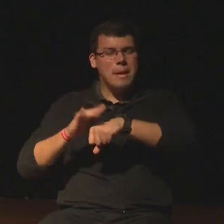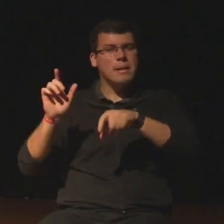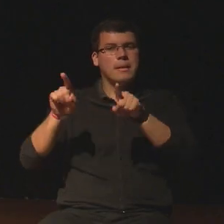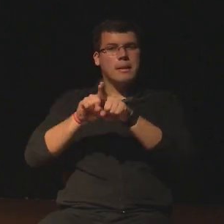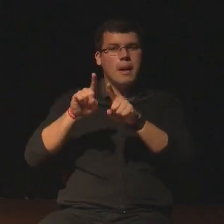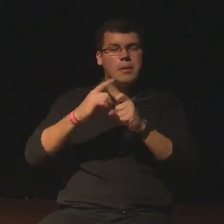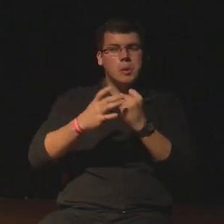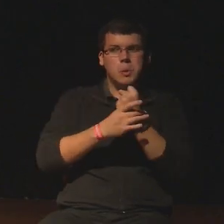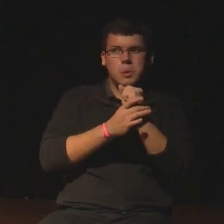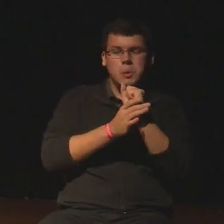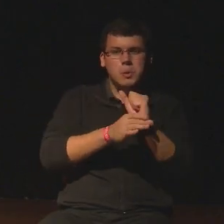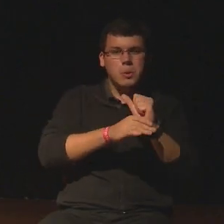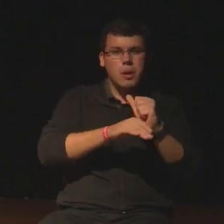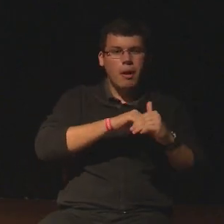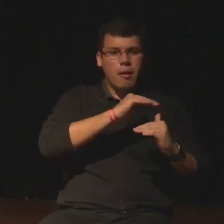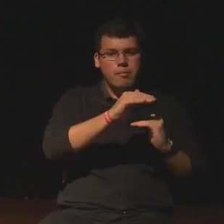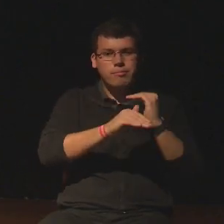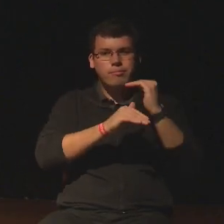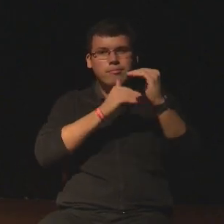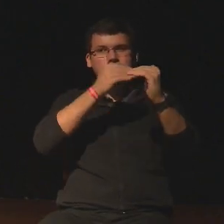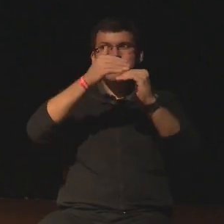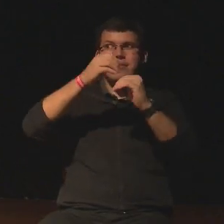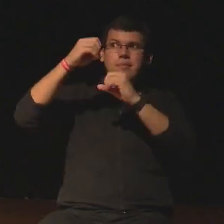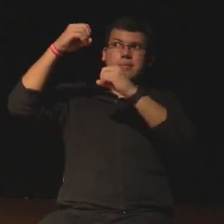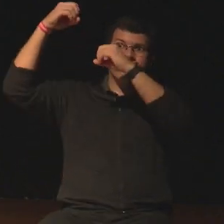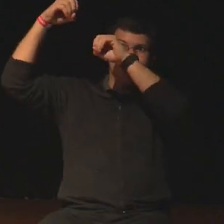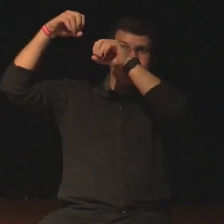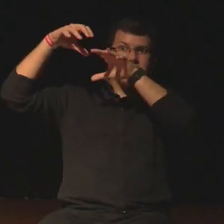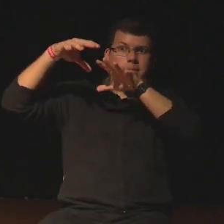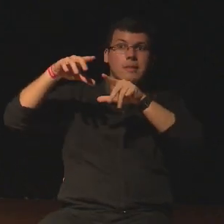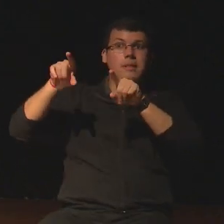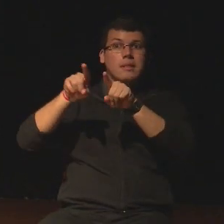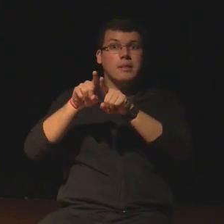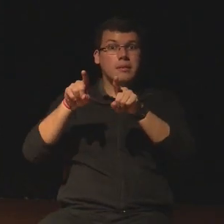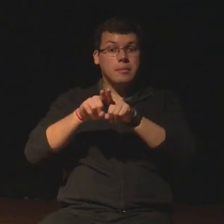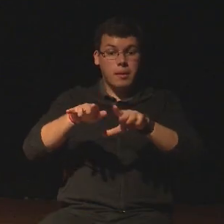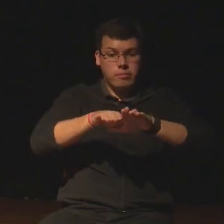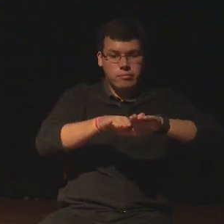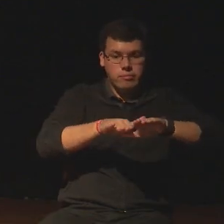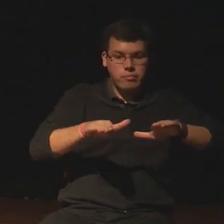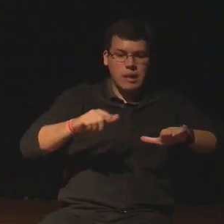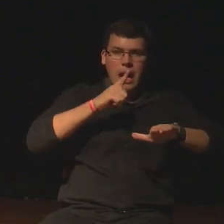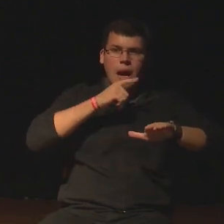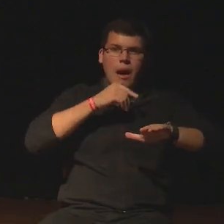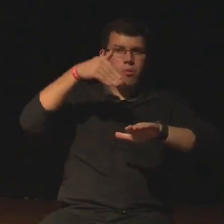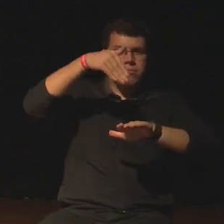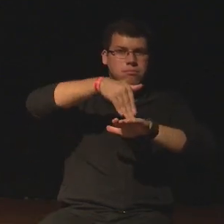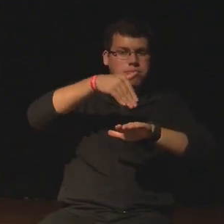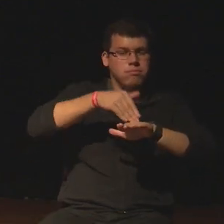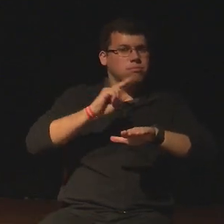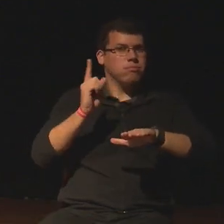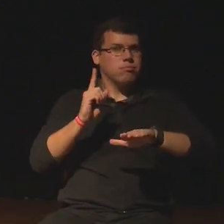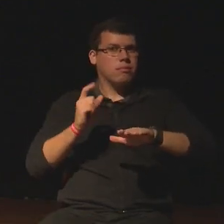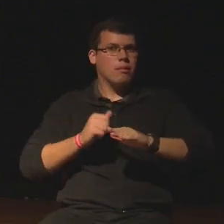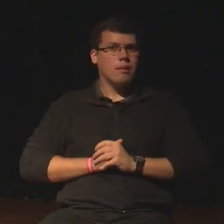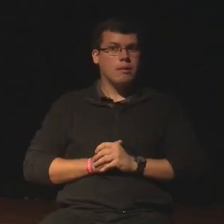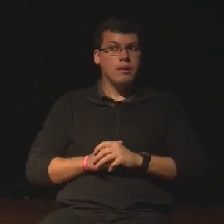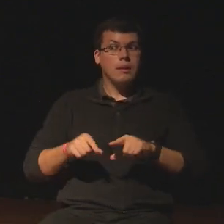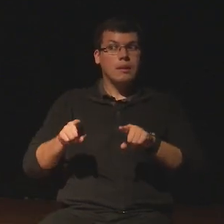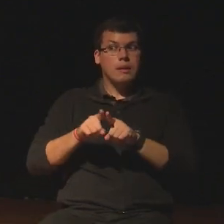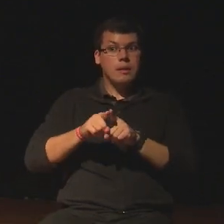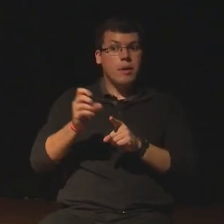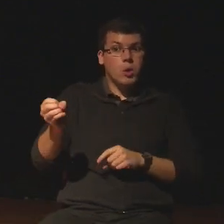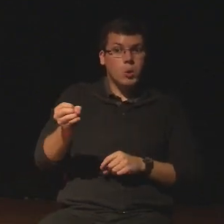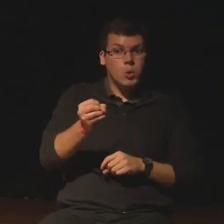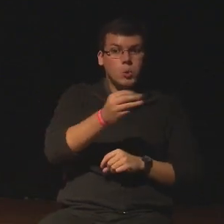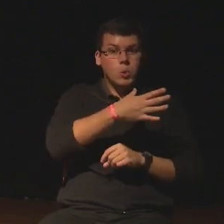iluminação pública, ampliação da permeabilidade do solo e instalação de novo mobiliário urbano.